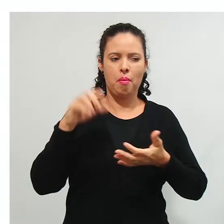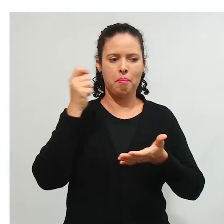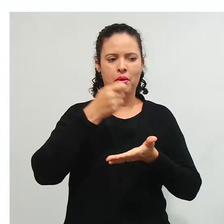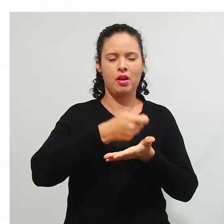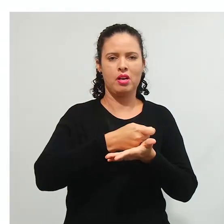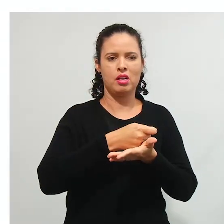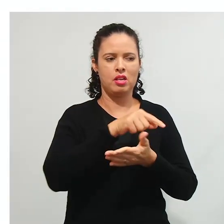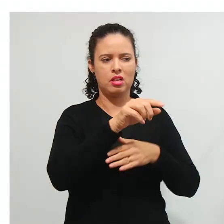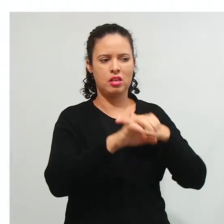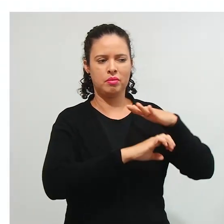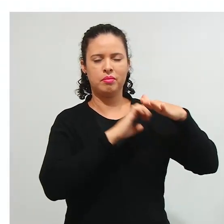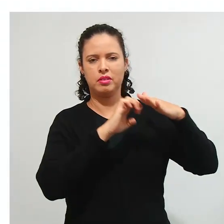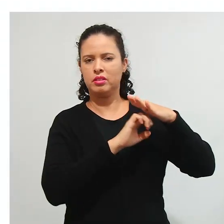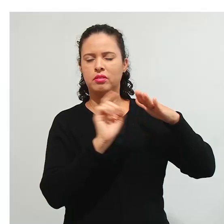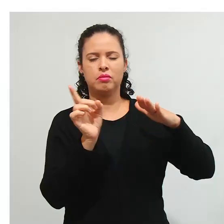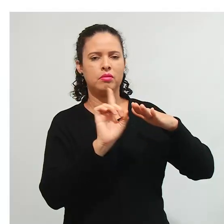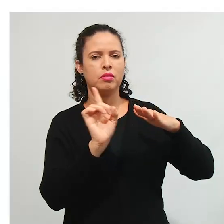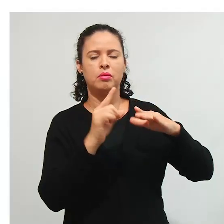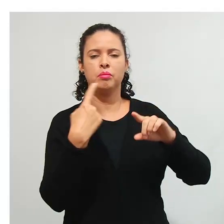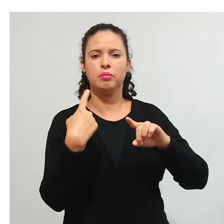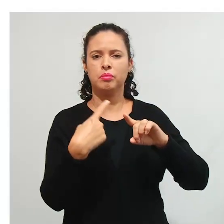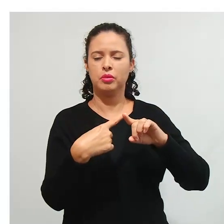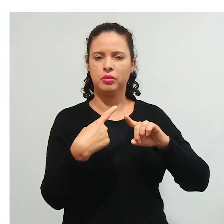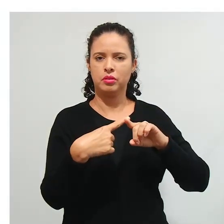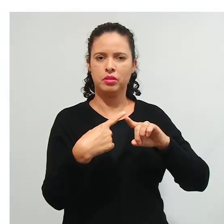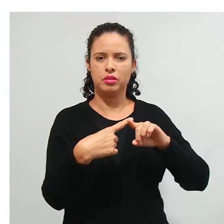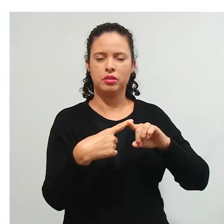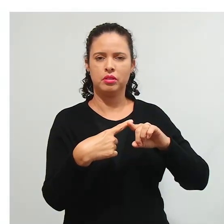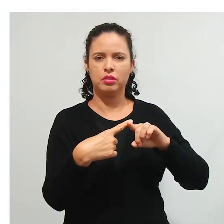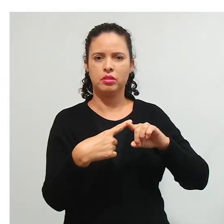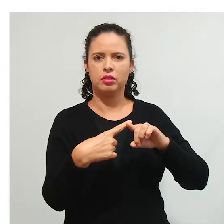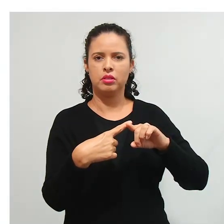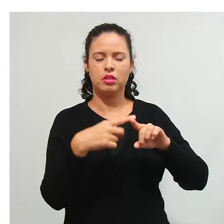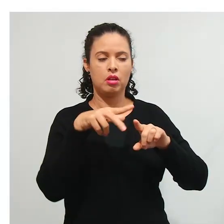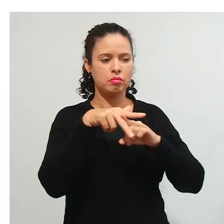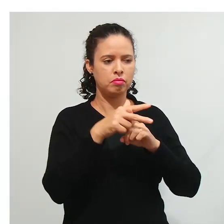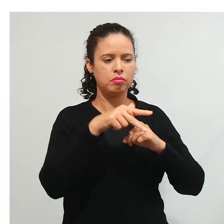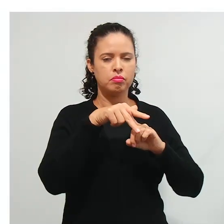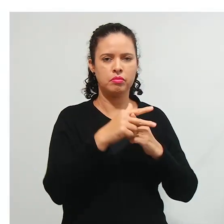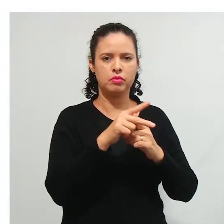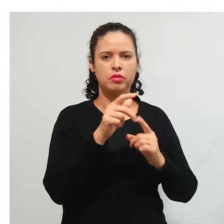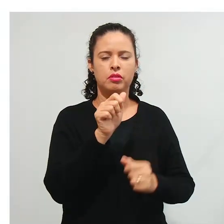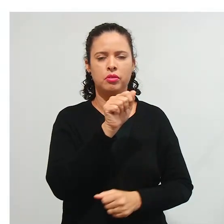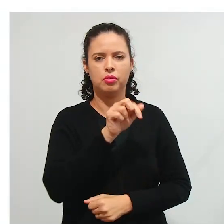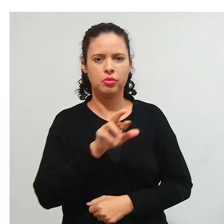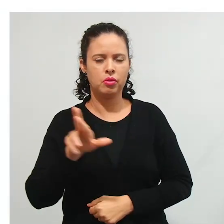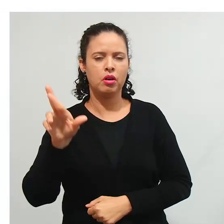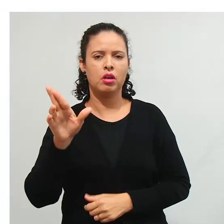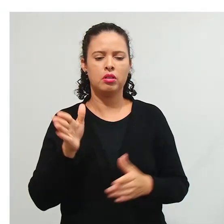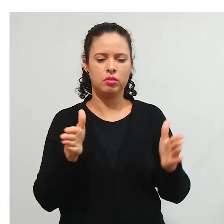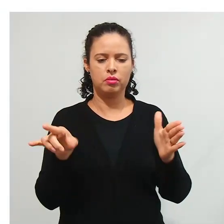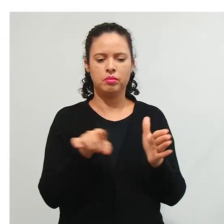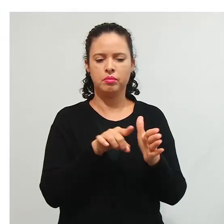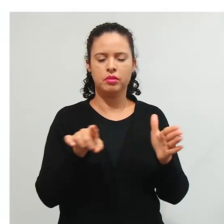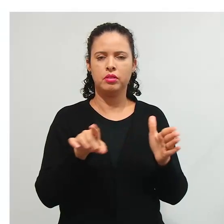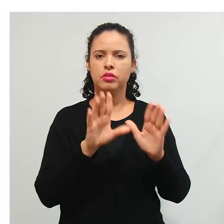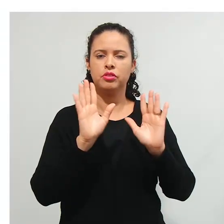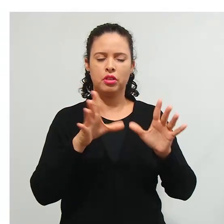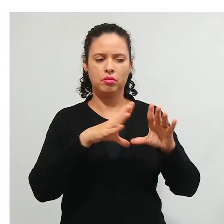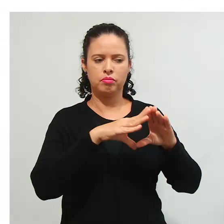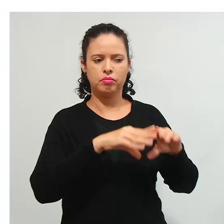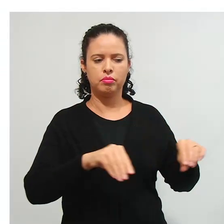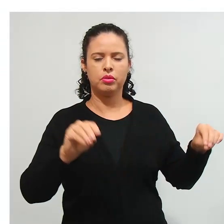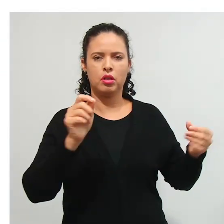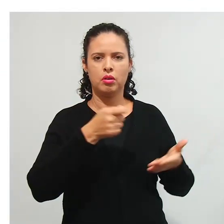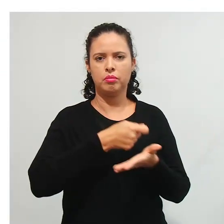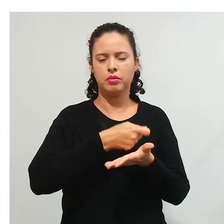mais para o fornecedor de manutenção, do serviço de manutenção do ar daquele período, extinguiu